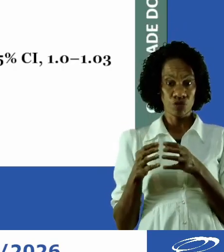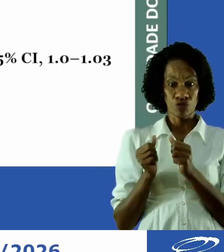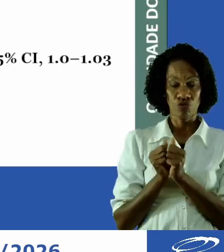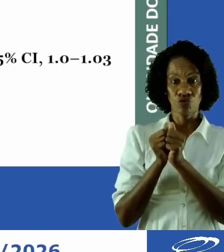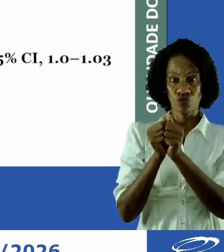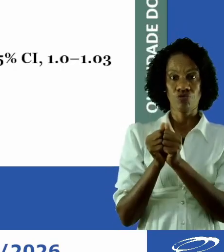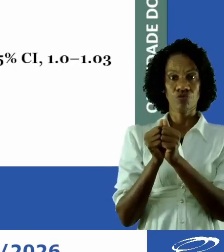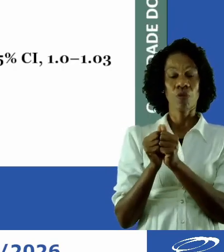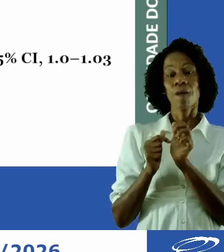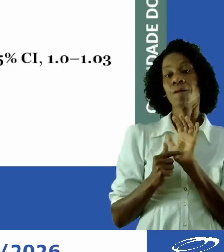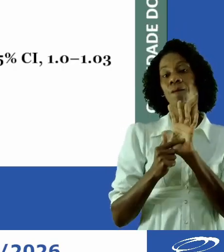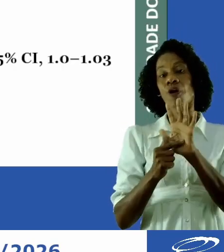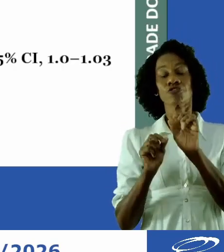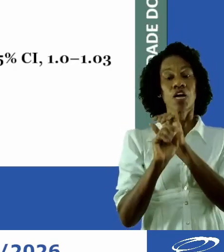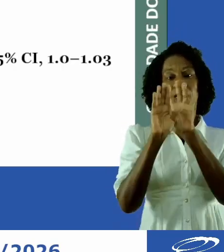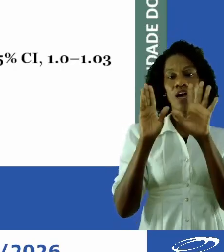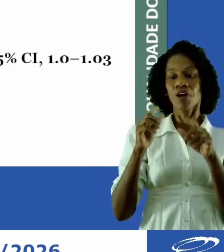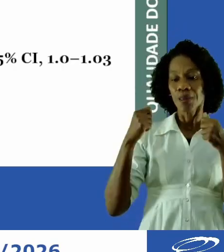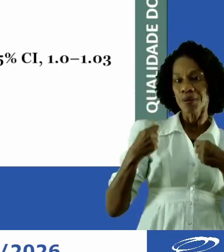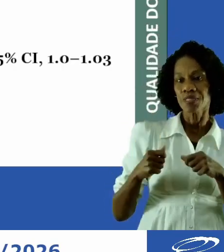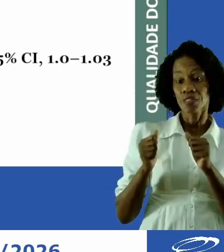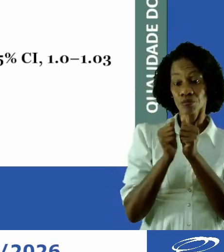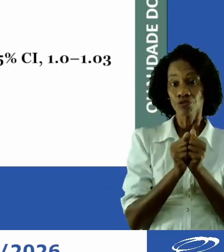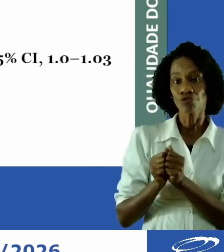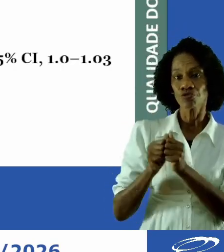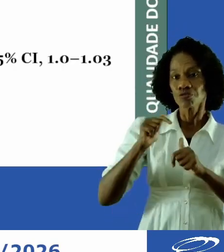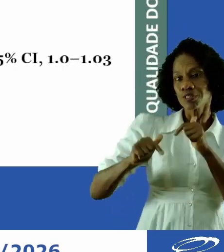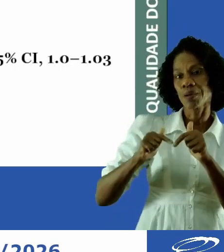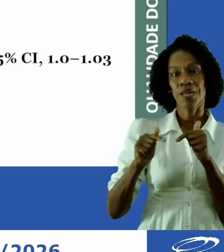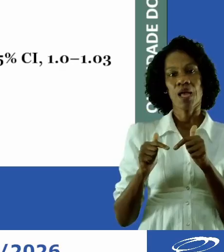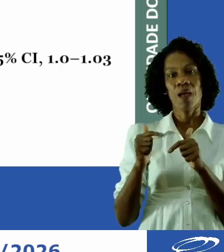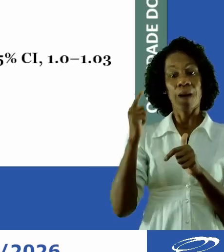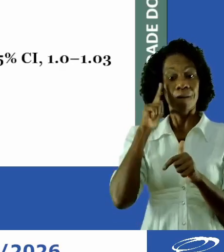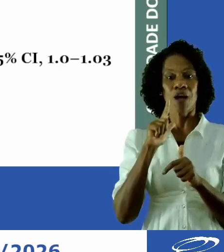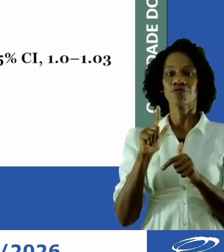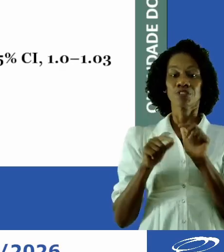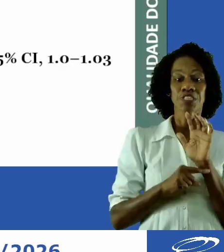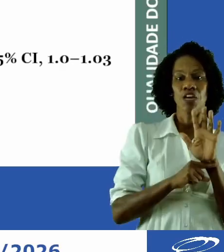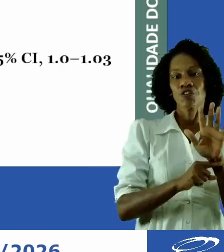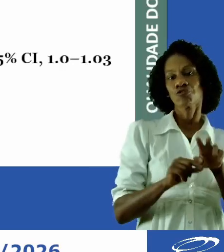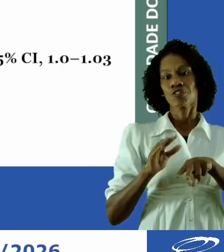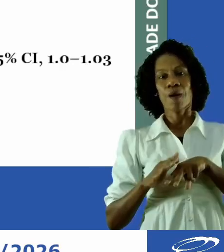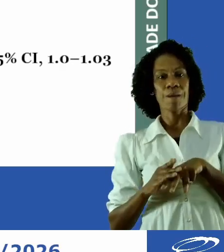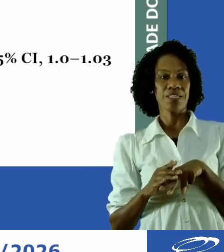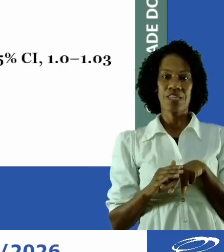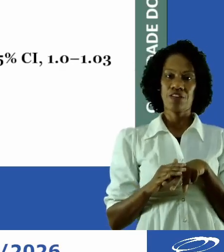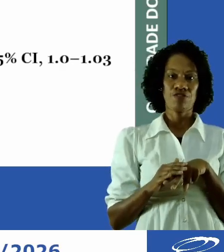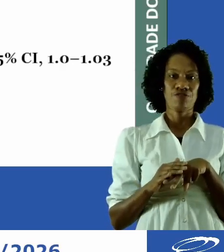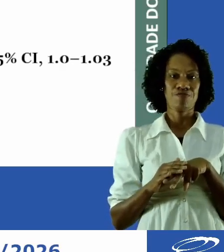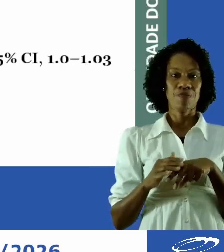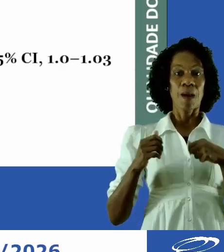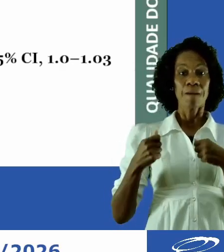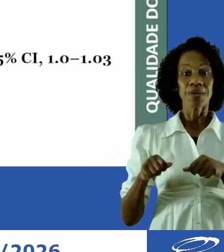claro para todos nós que se não trabalharmos juntos, não é possível resolver o problema desses pacientes. Devemos tirar um pouco dos